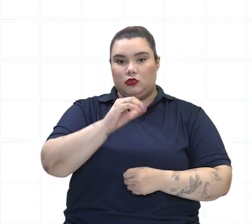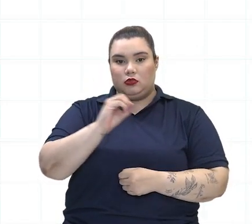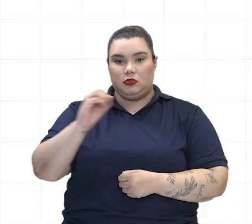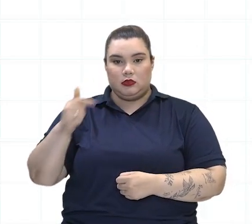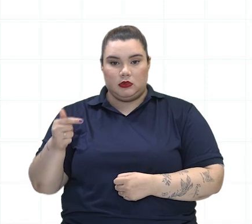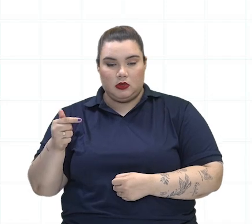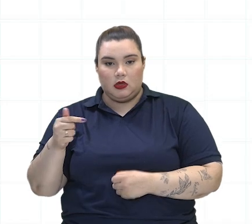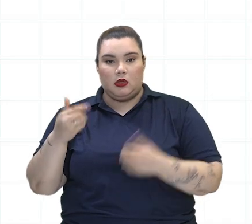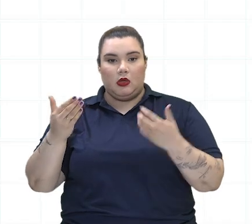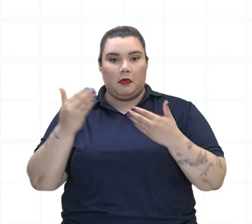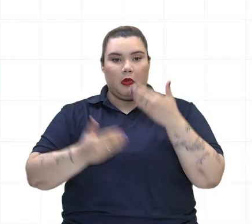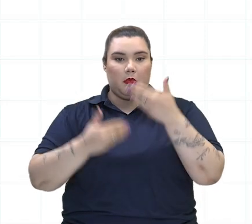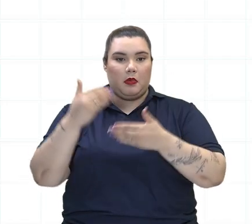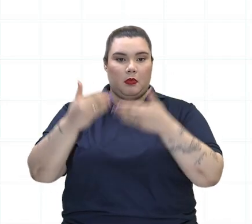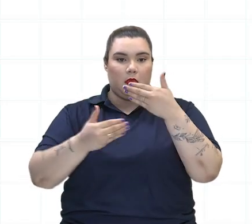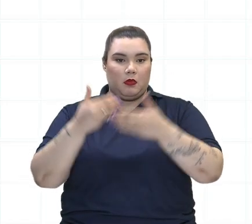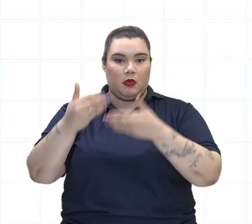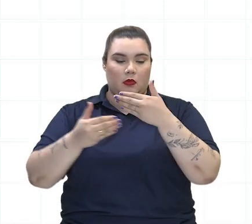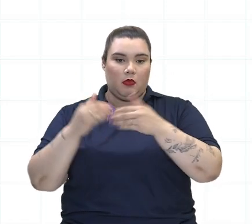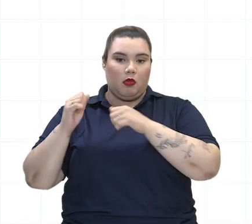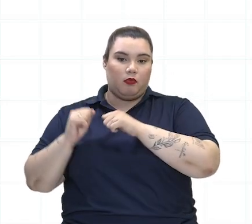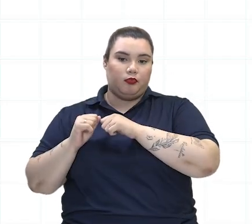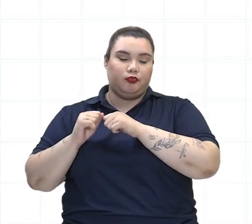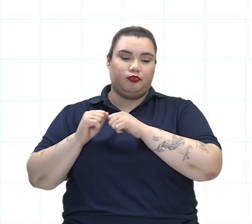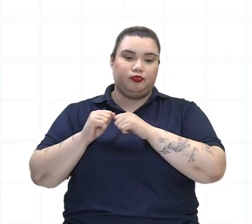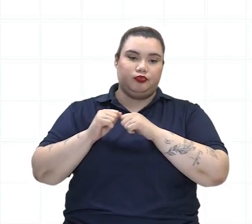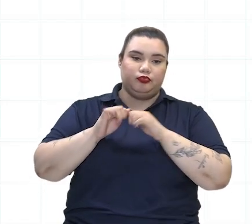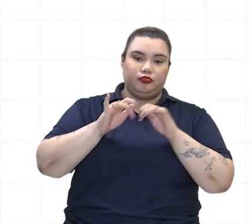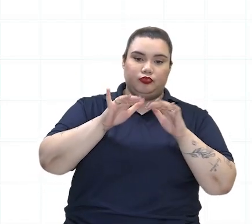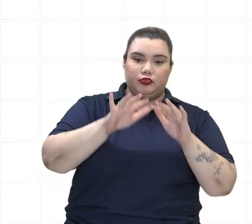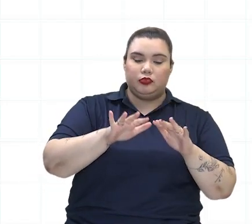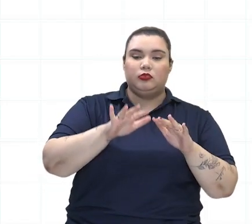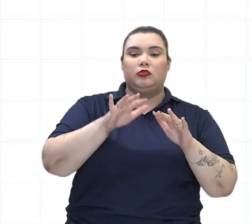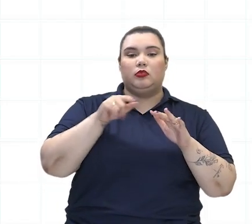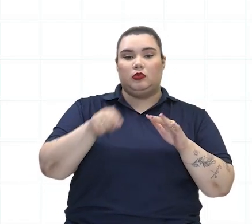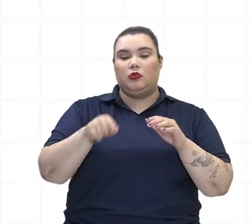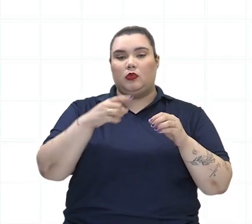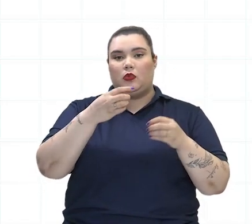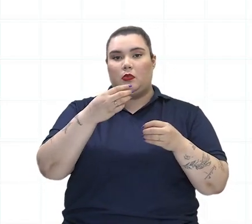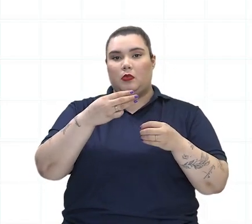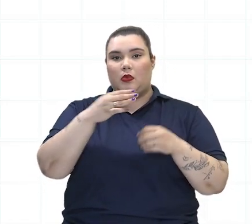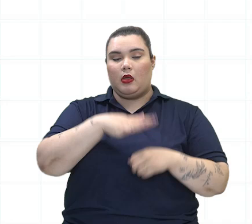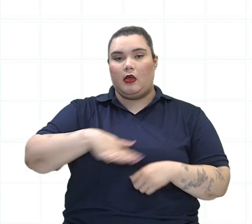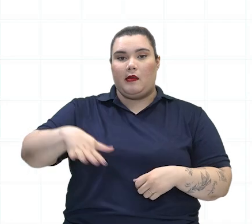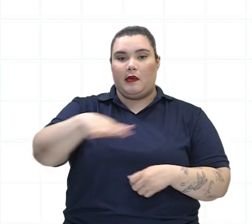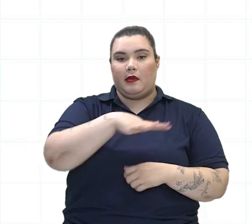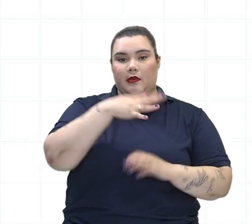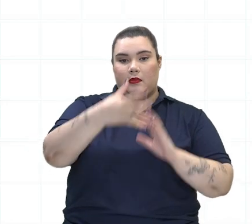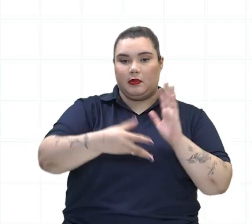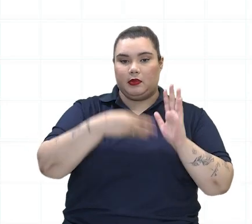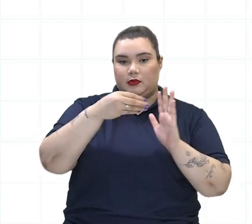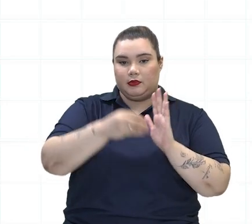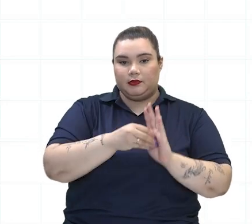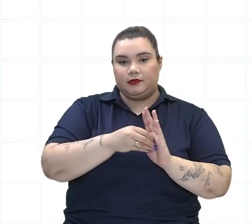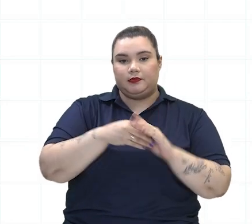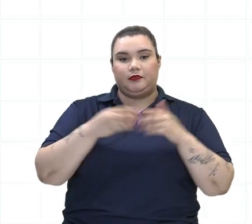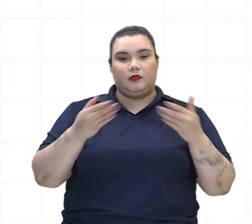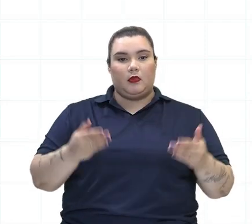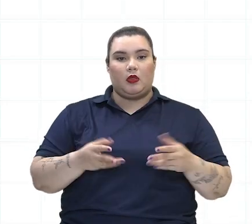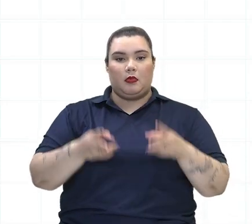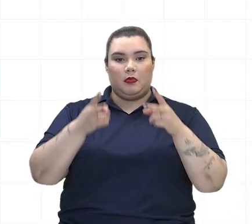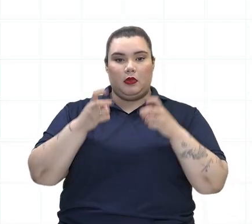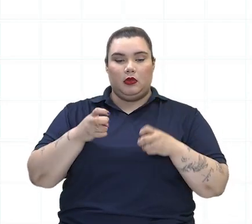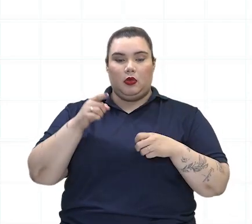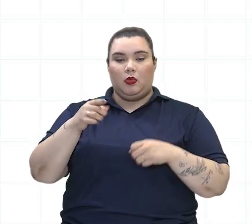cada vez mais para o interior, em direção ao oeste do nosso território da Amazônia. Então, aí esse roxinho que já